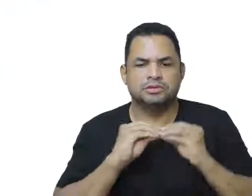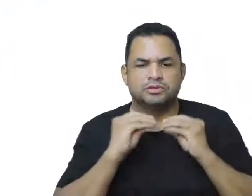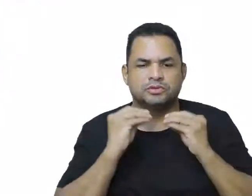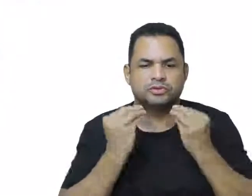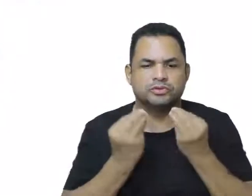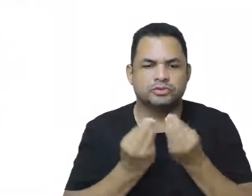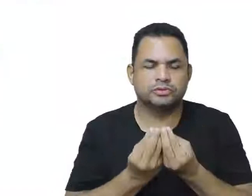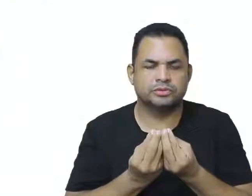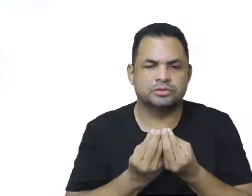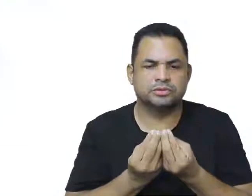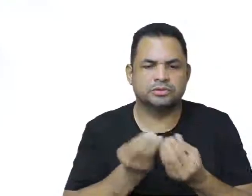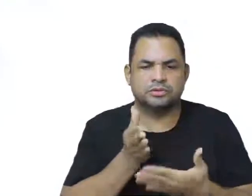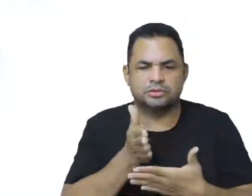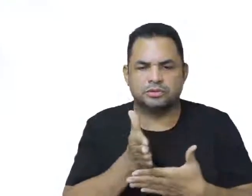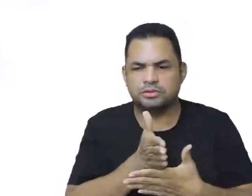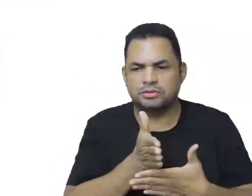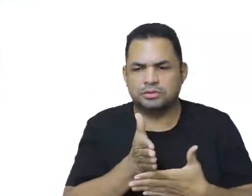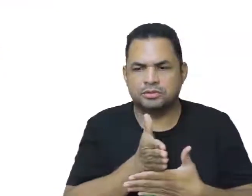substâncias